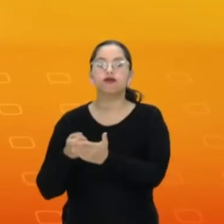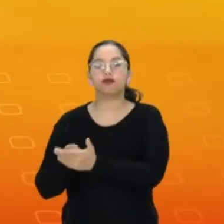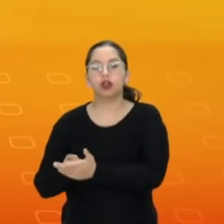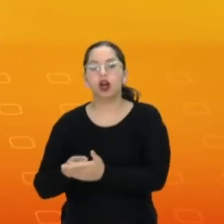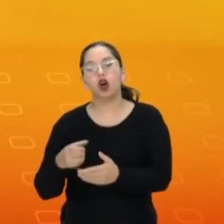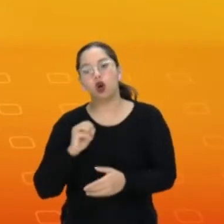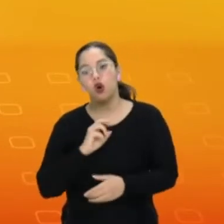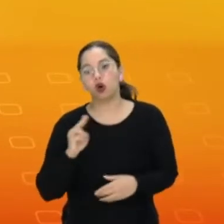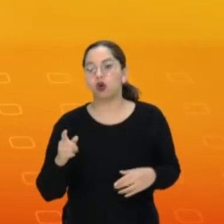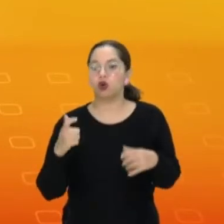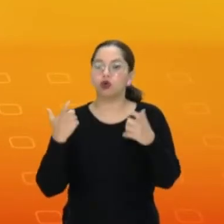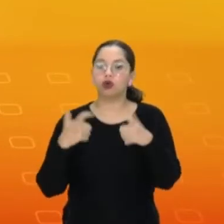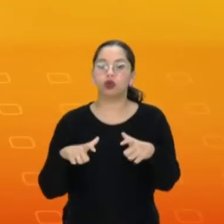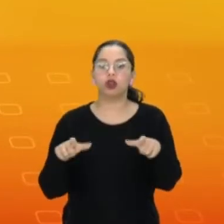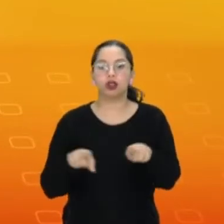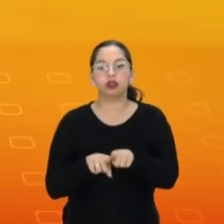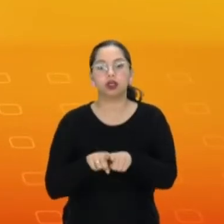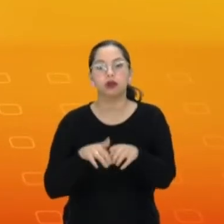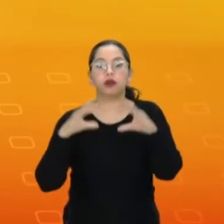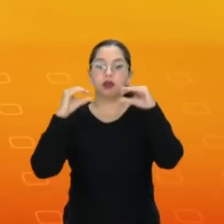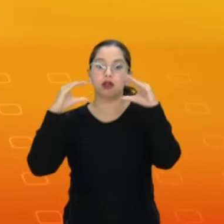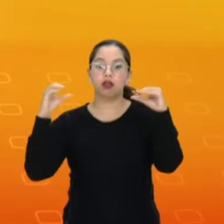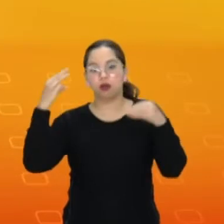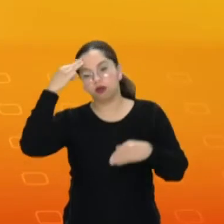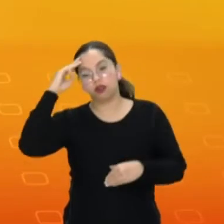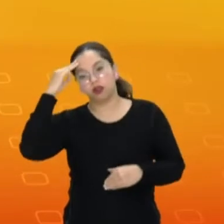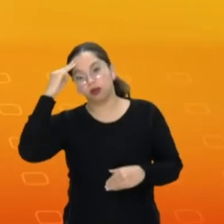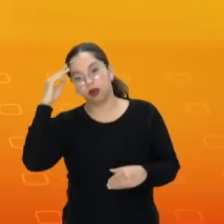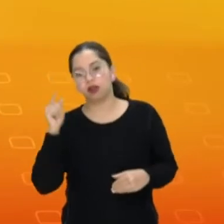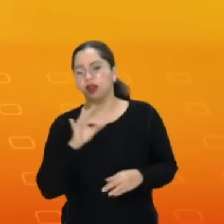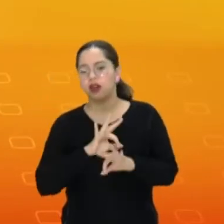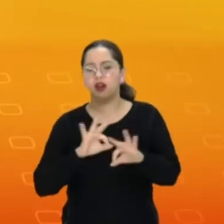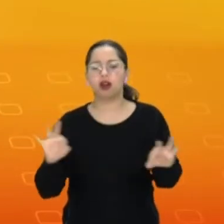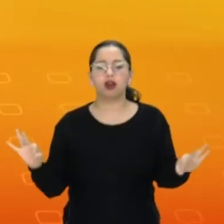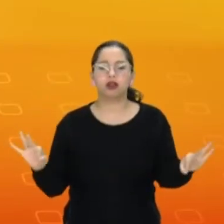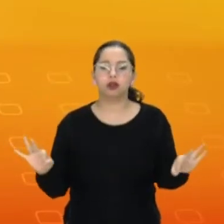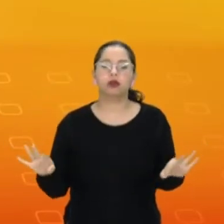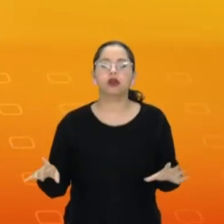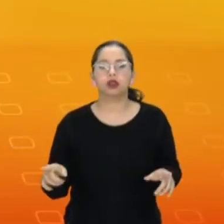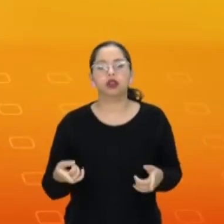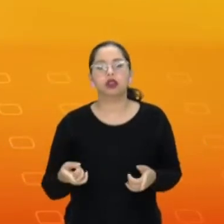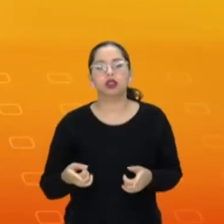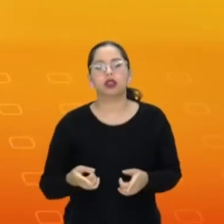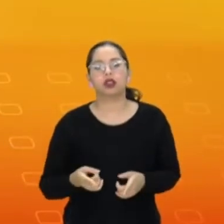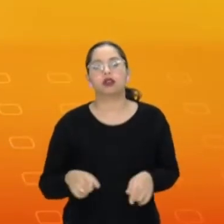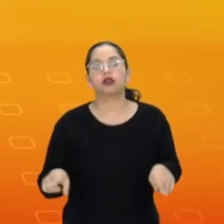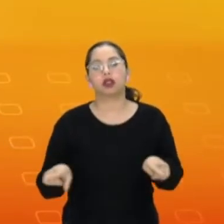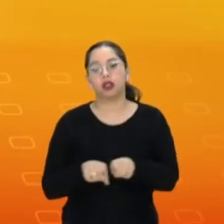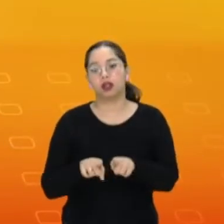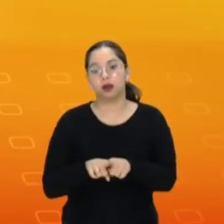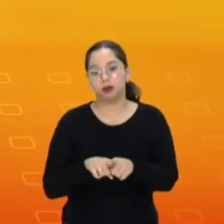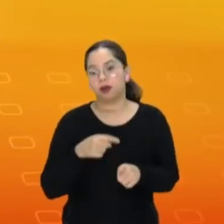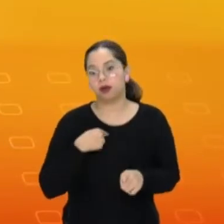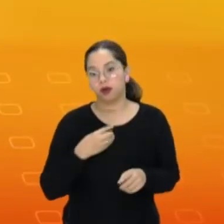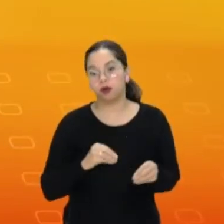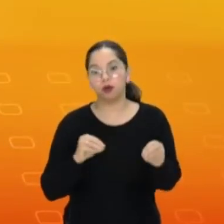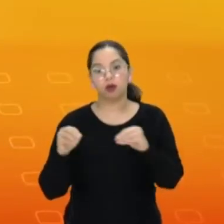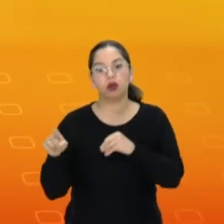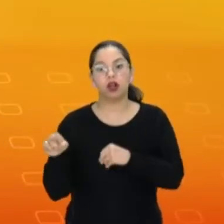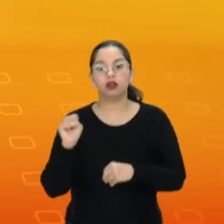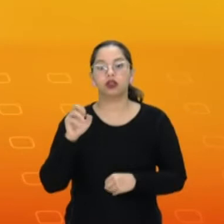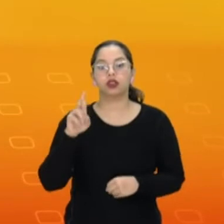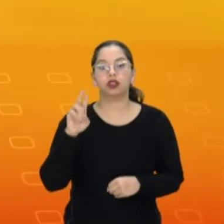azul seja contrato na Uber Neto no servidor que eu corto a minha aplicação para servidor posso